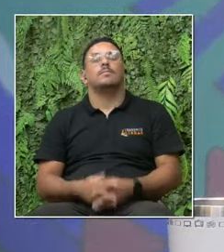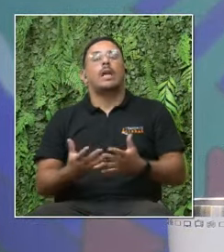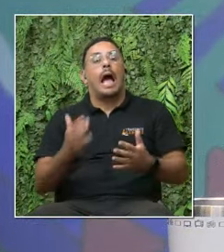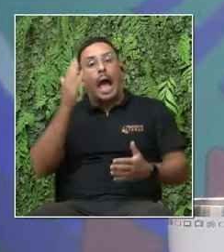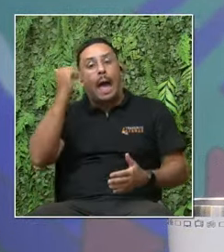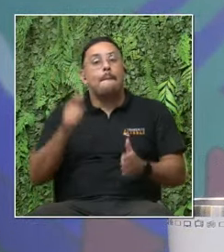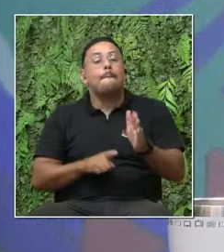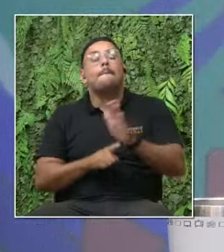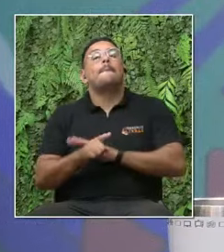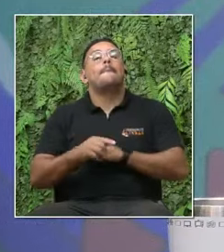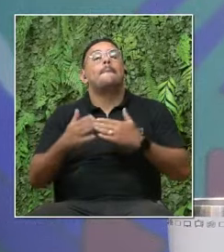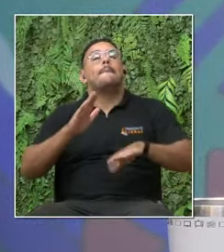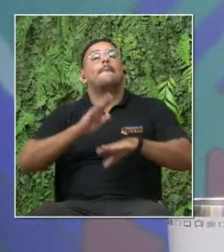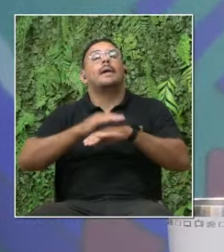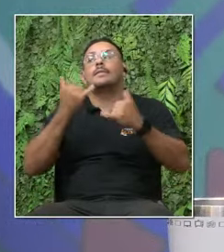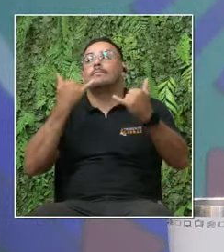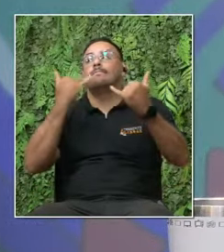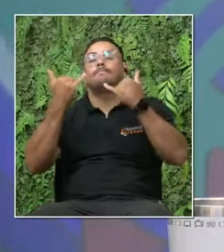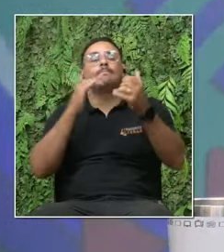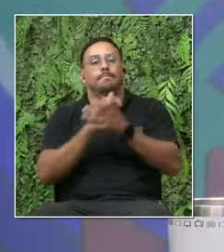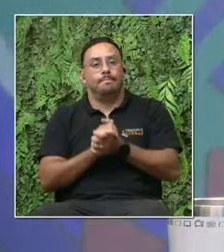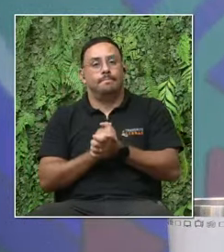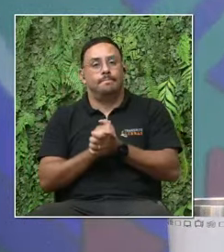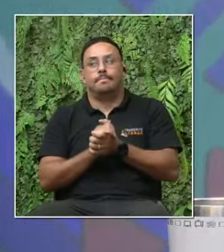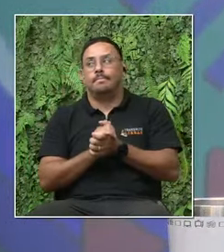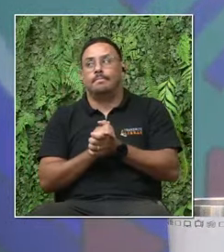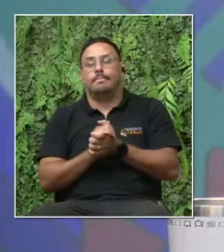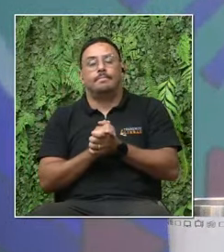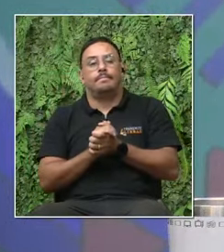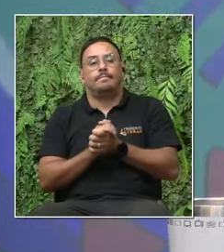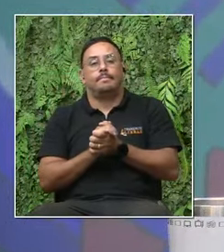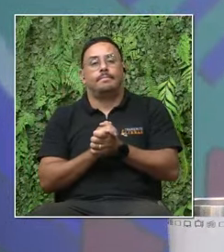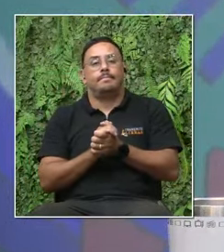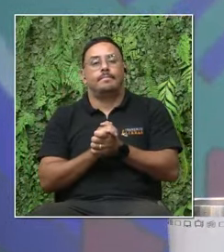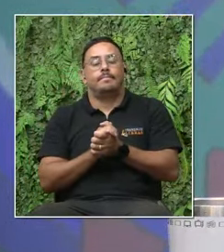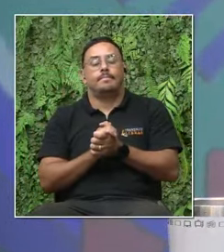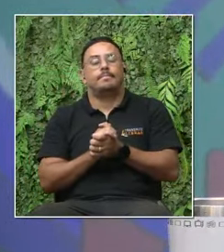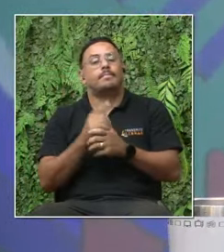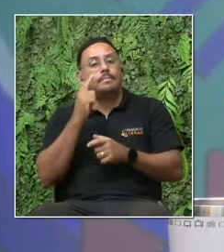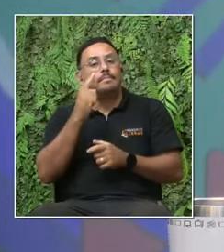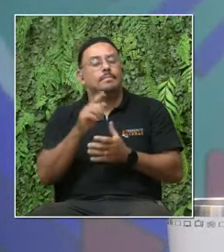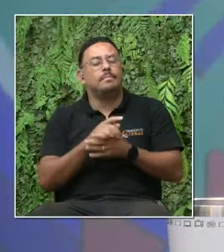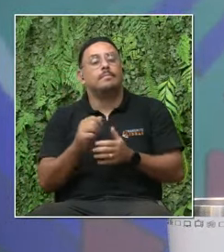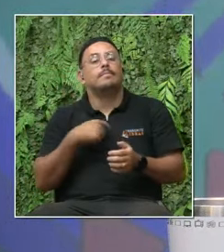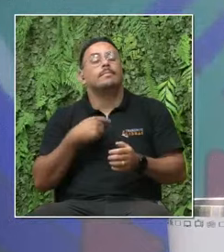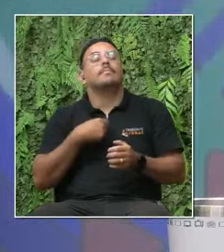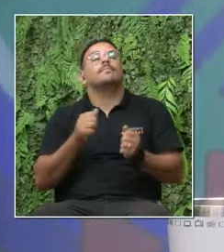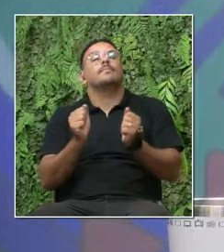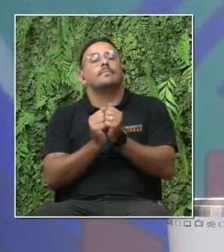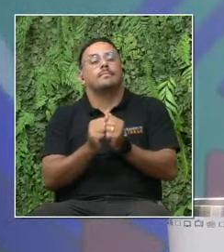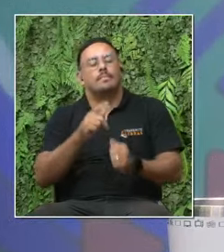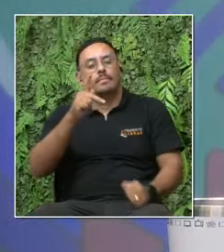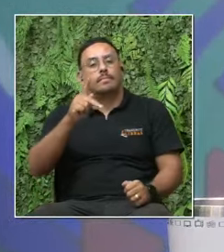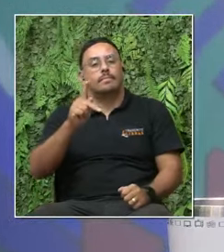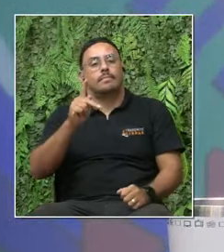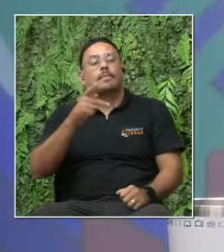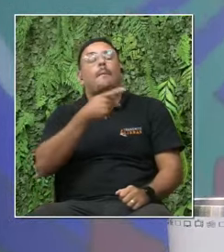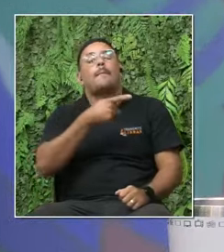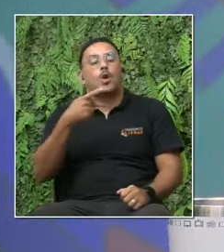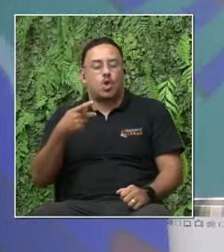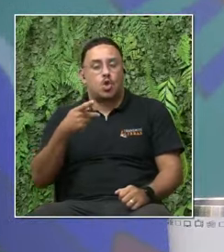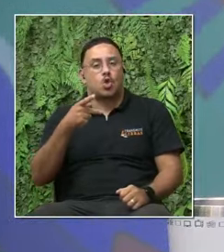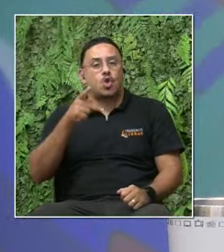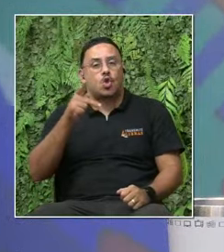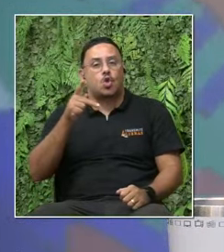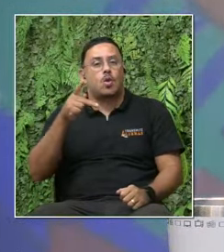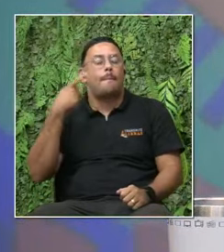quero saber mais informações seob fala olha só eu tô aqui com o promotor de justiça o Dr